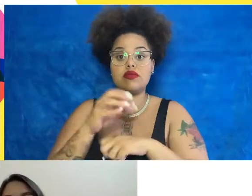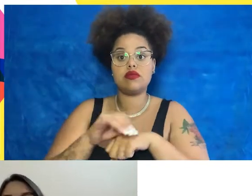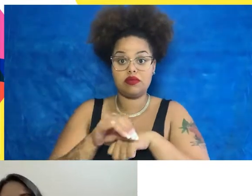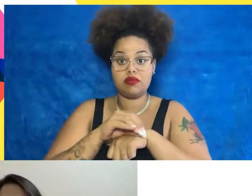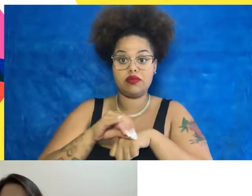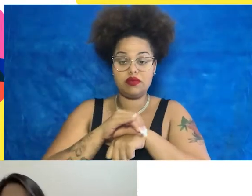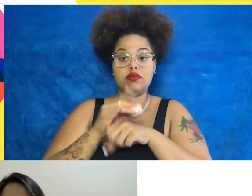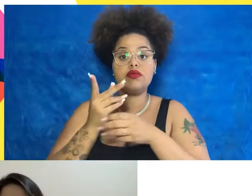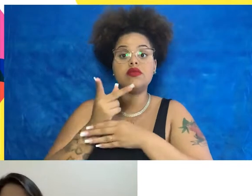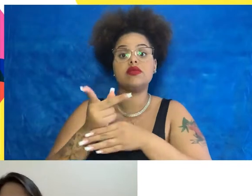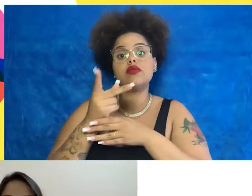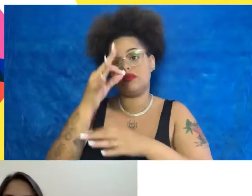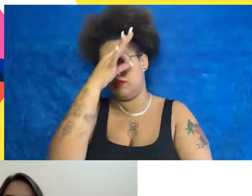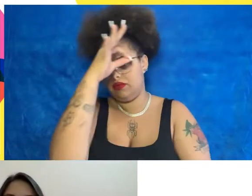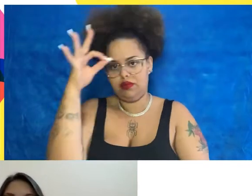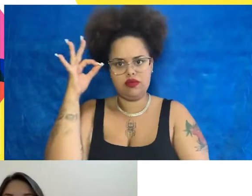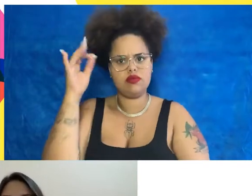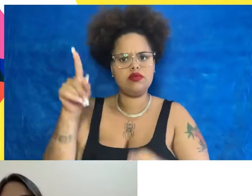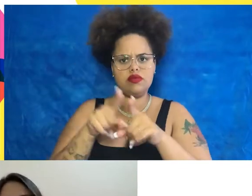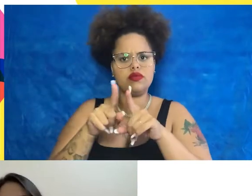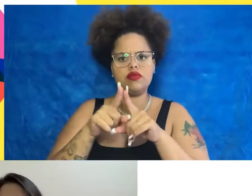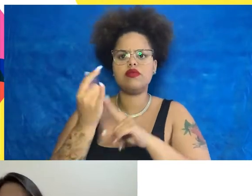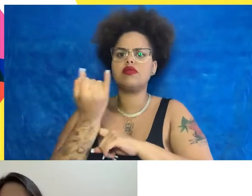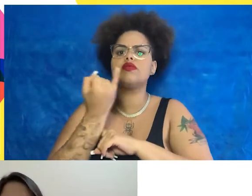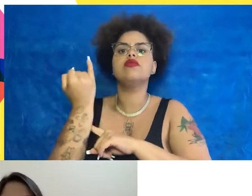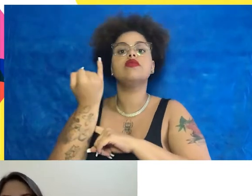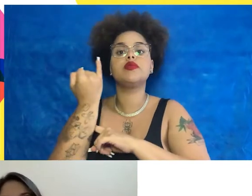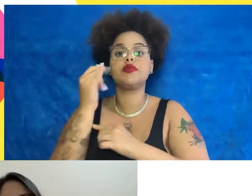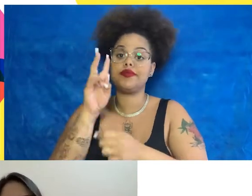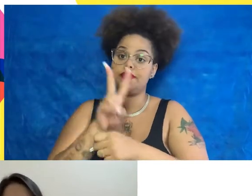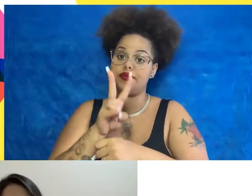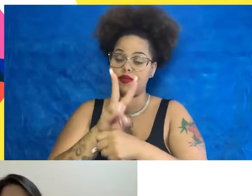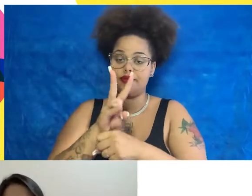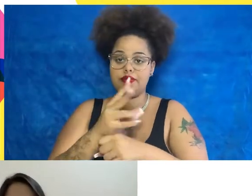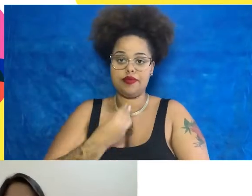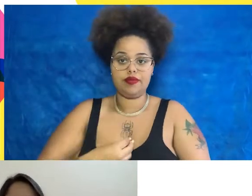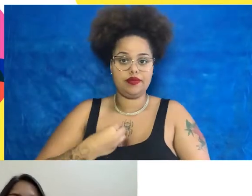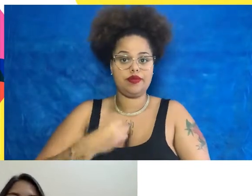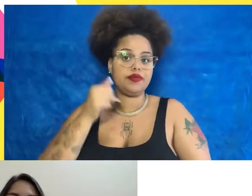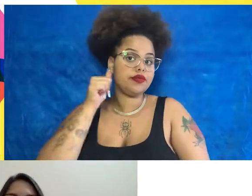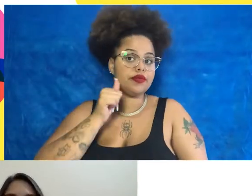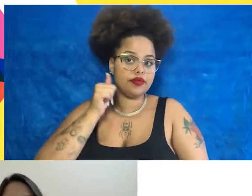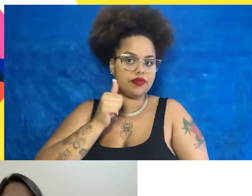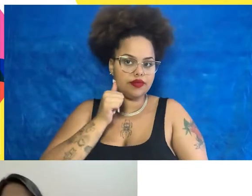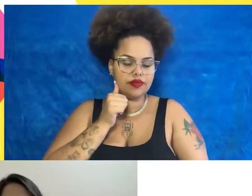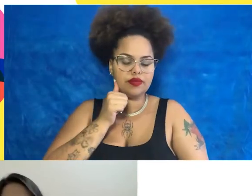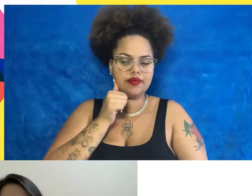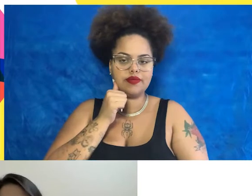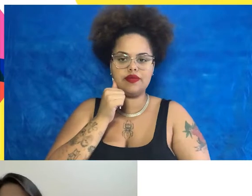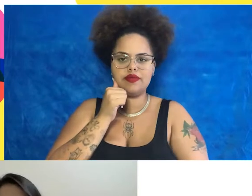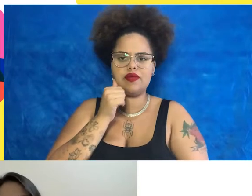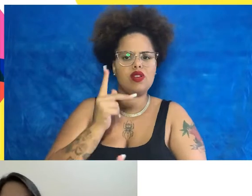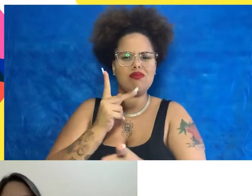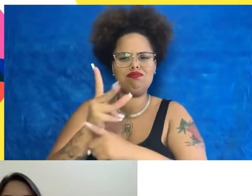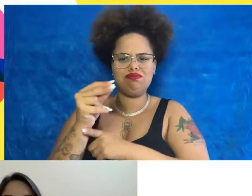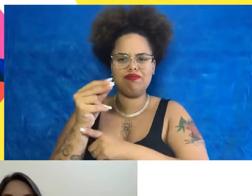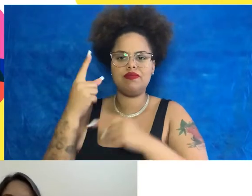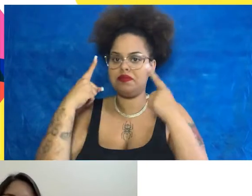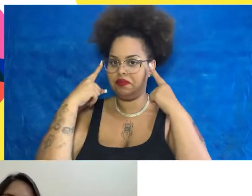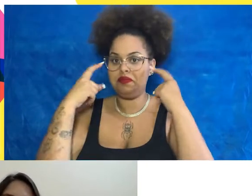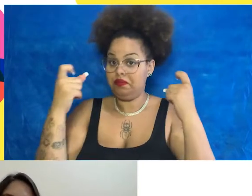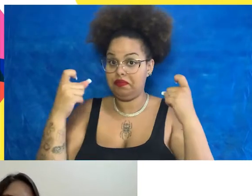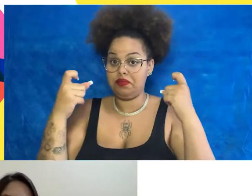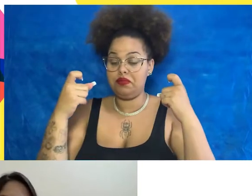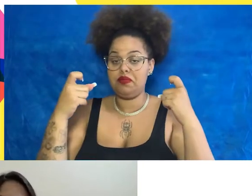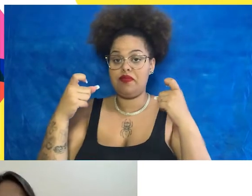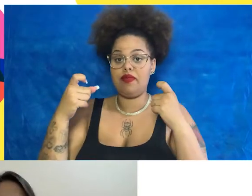busca conscientizar também sobre a importância de proteção à vida das mulheres e o combate à violência, né?